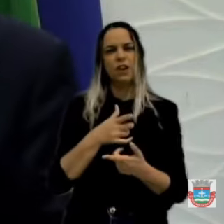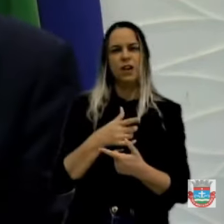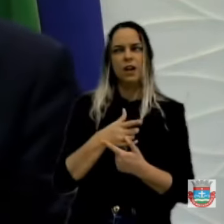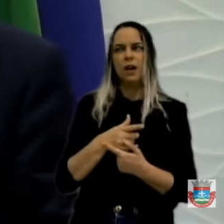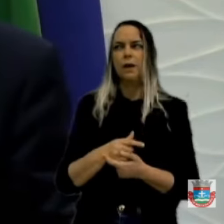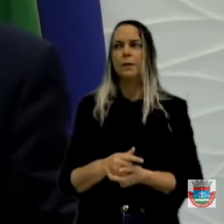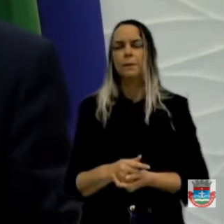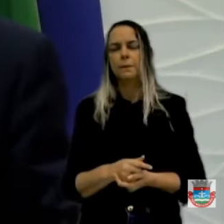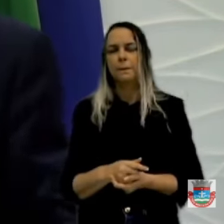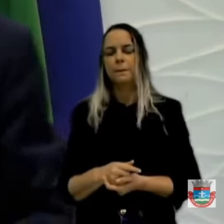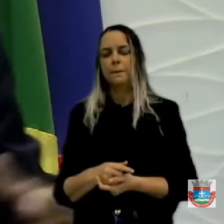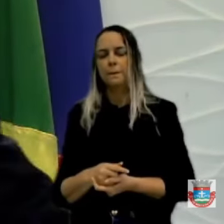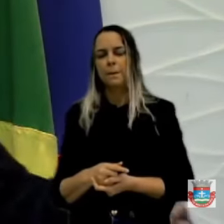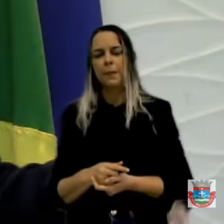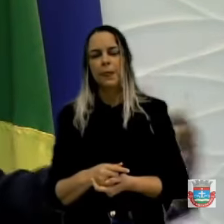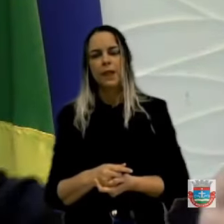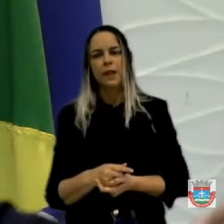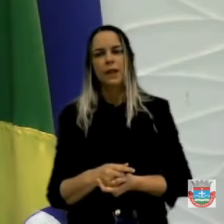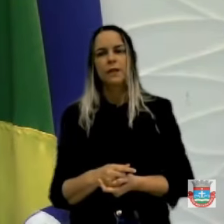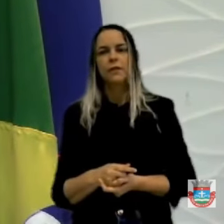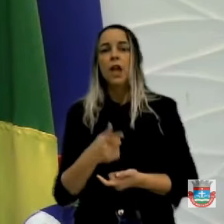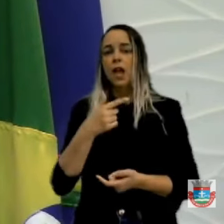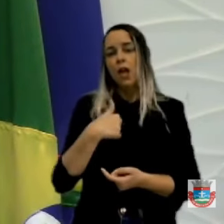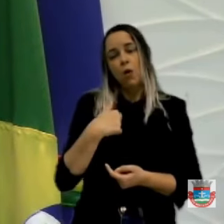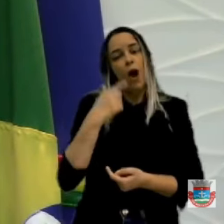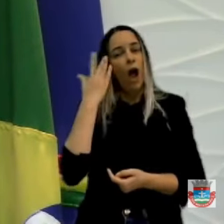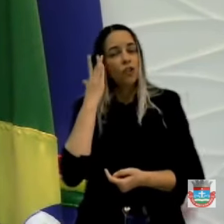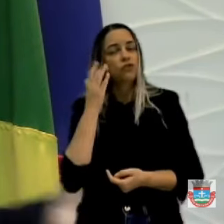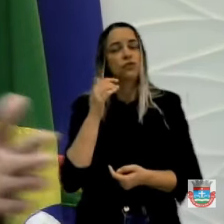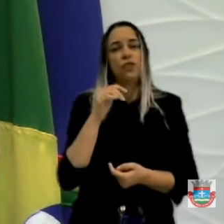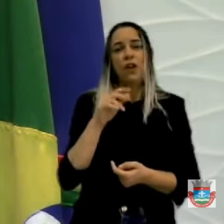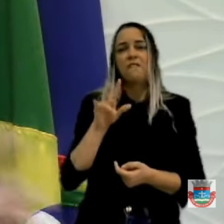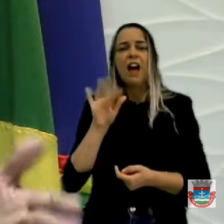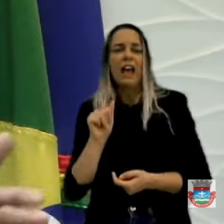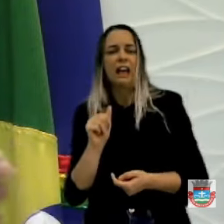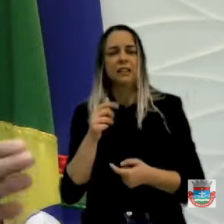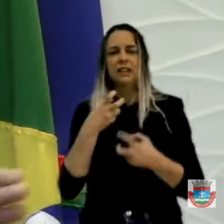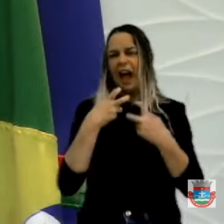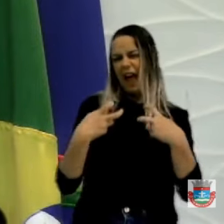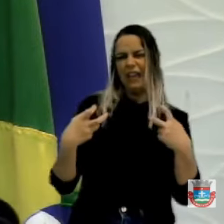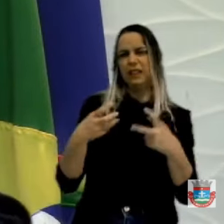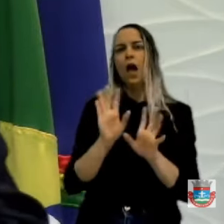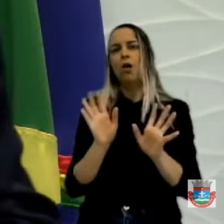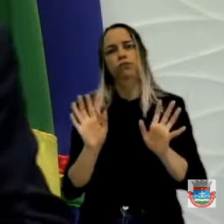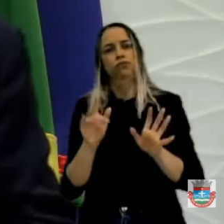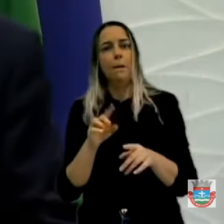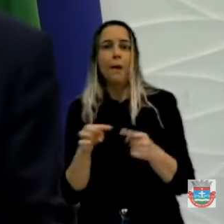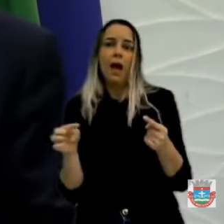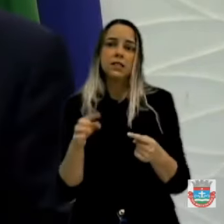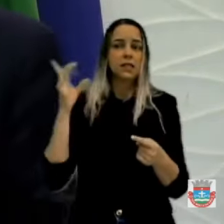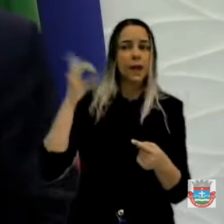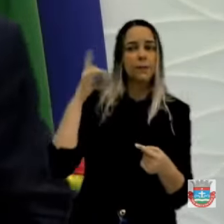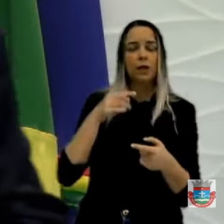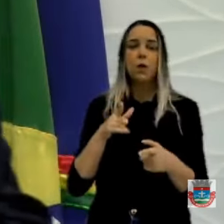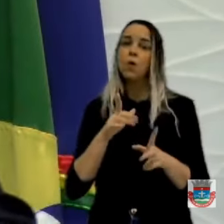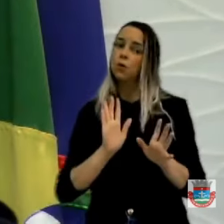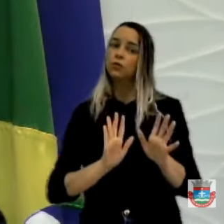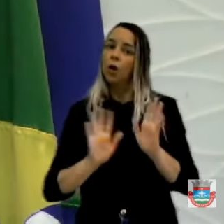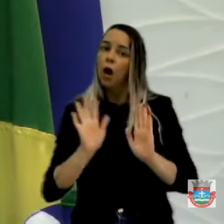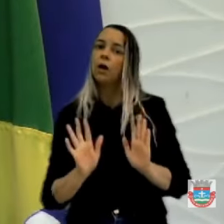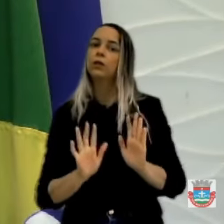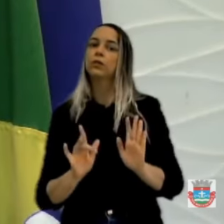inauguração. Eu não considero nem como uma vaia. Eu acho que não é um alerta, foi um alerta para a deputada, para ela parar de